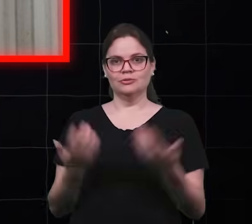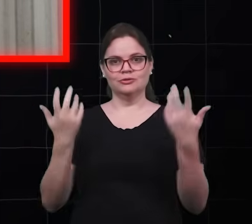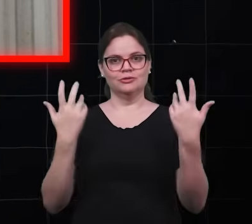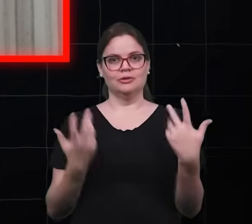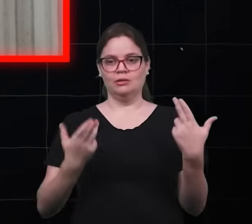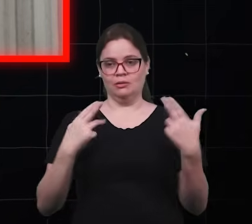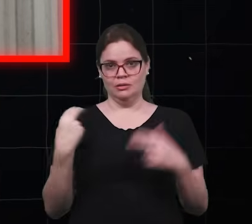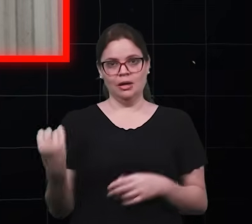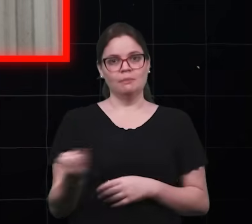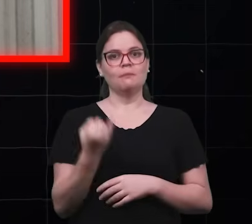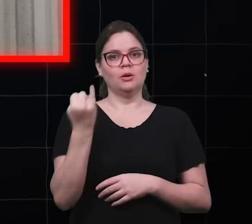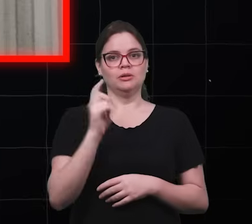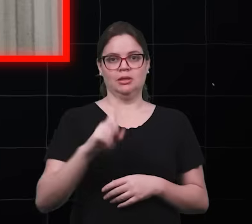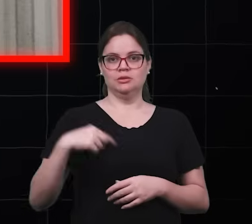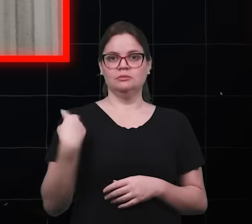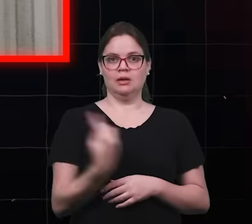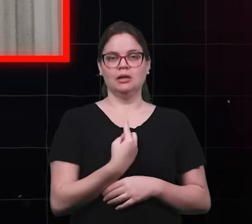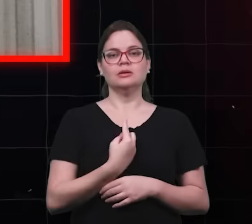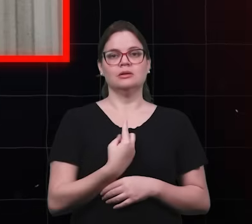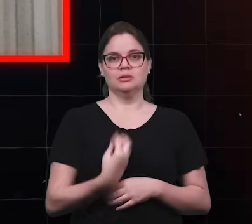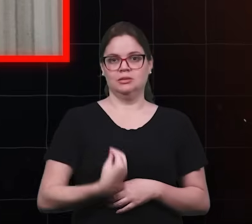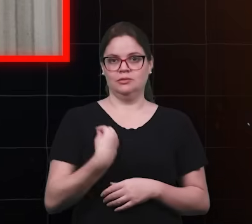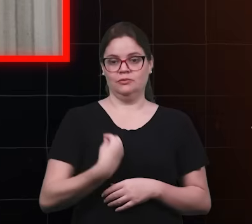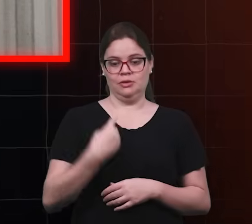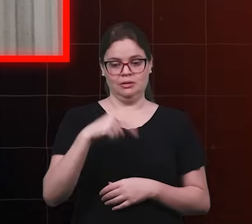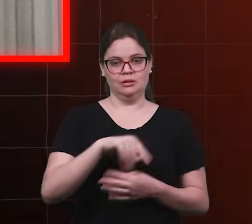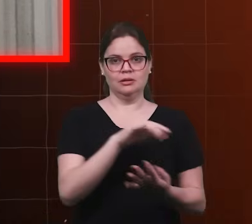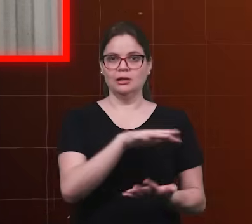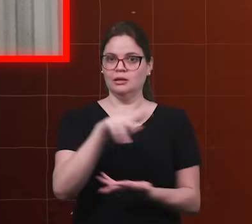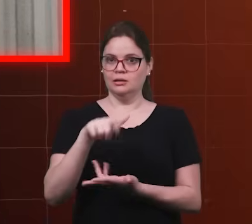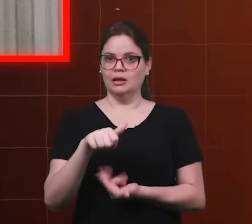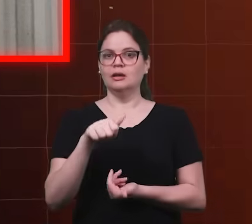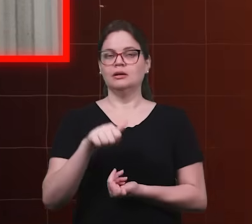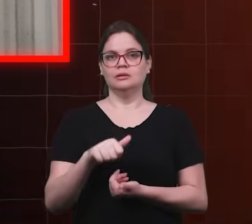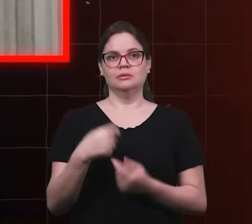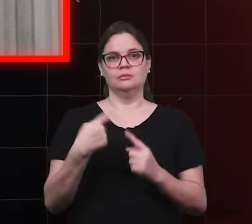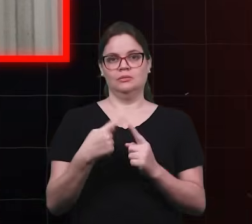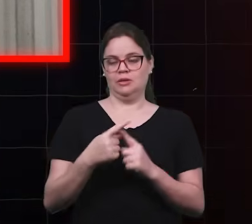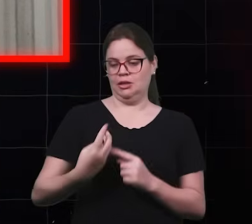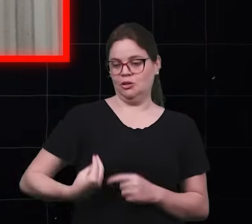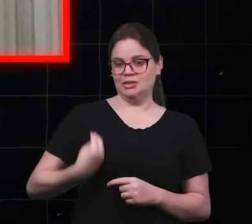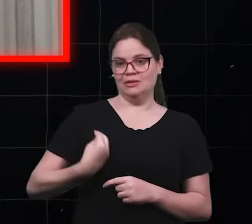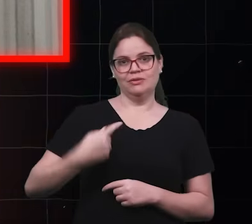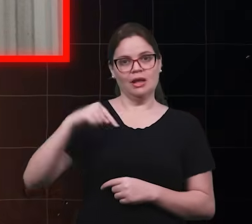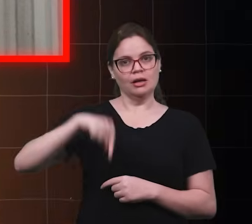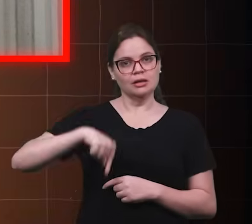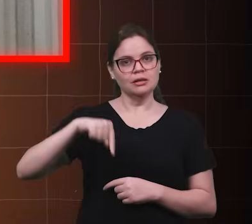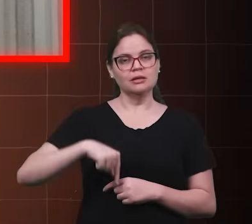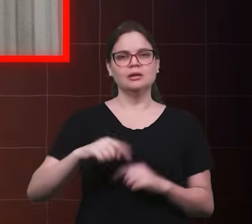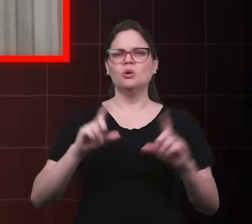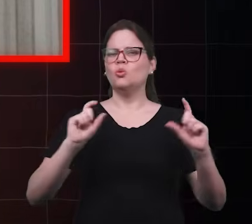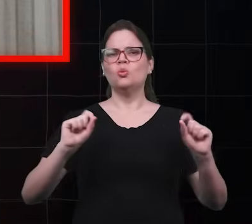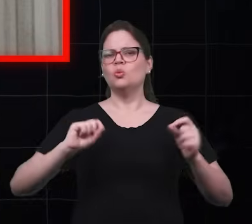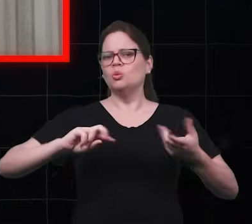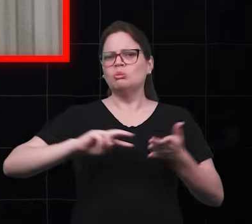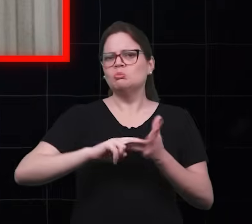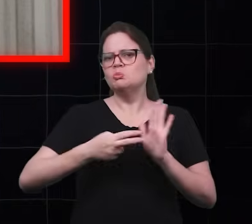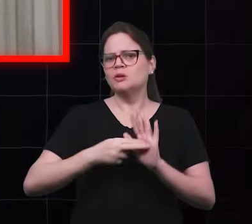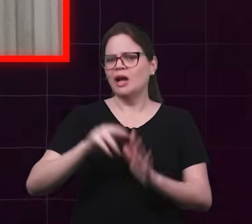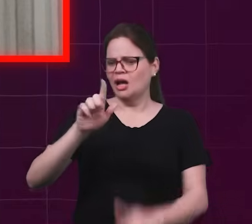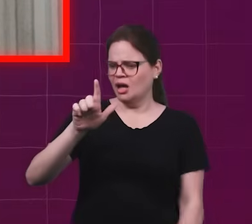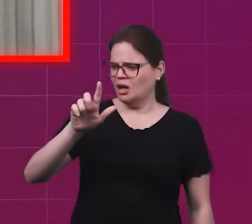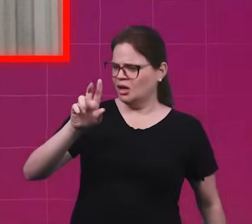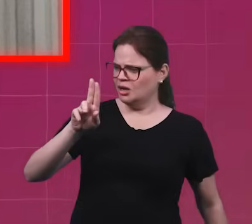é essencial para a nossa vida neste mundo, a vida biológica. Mas o que é a luz?